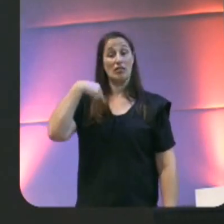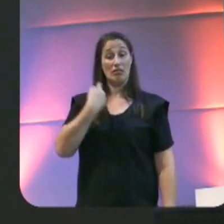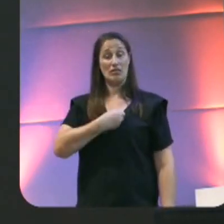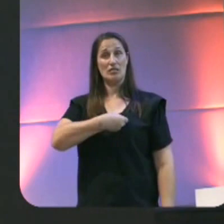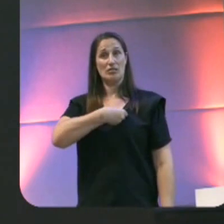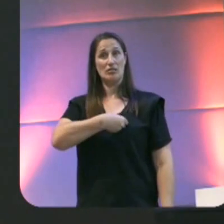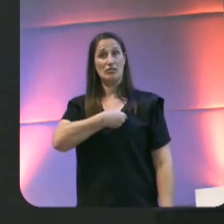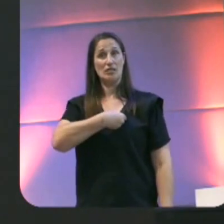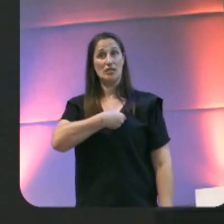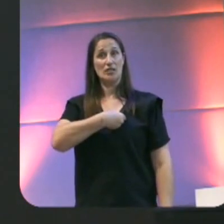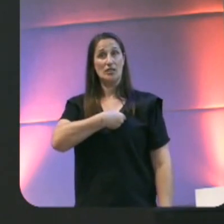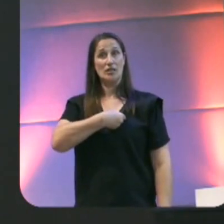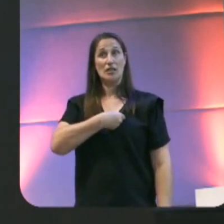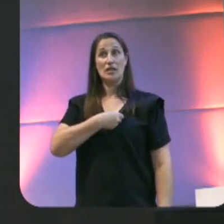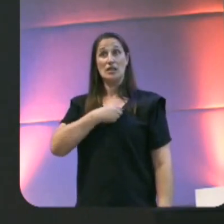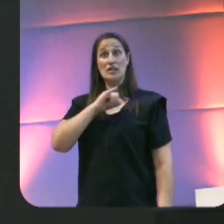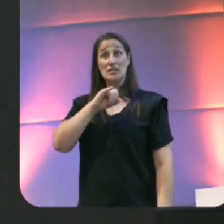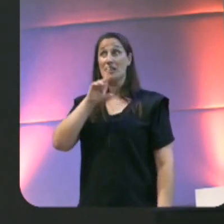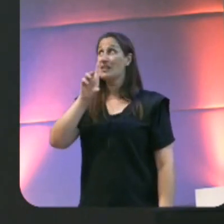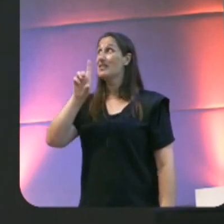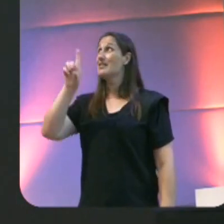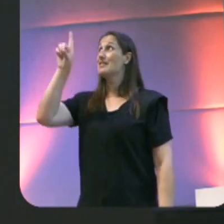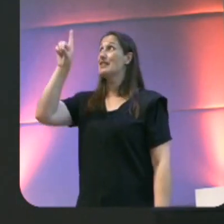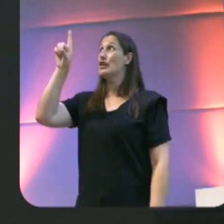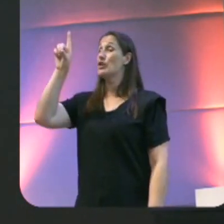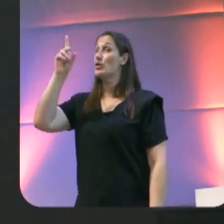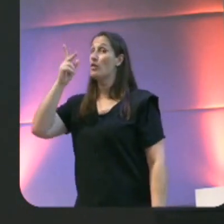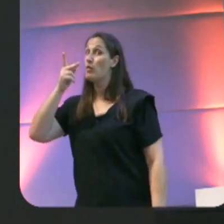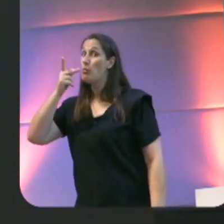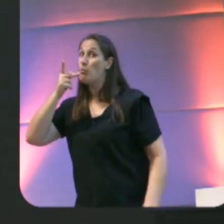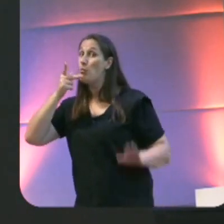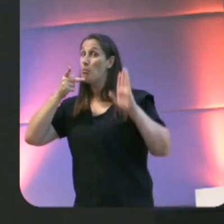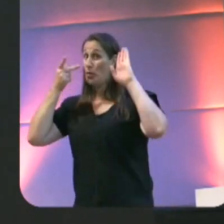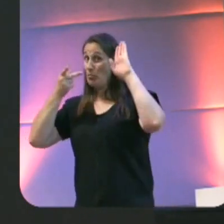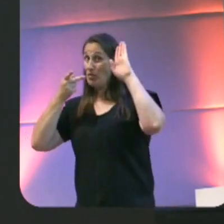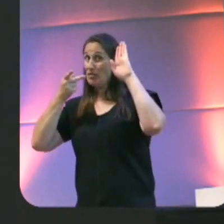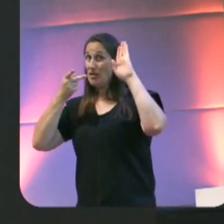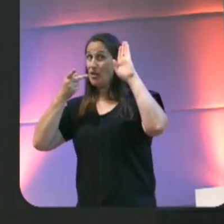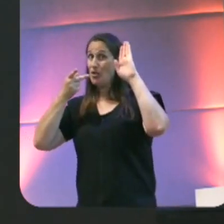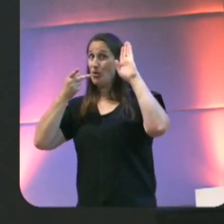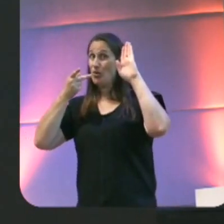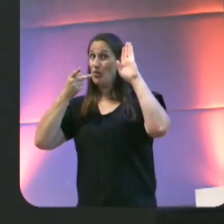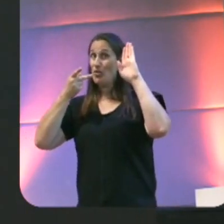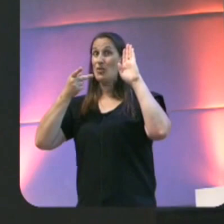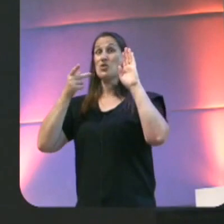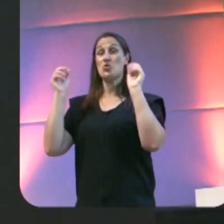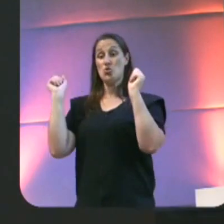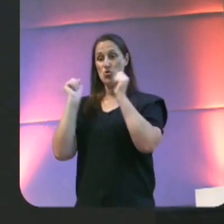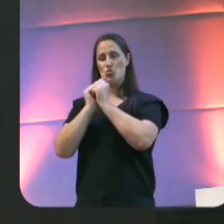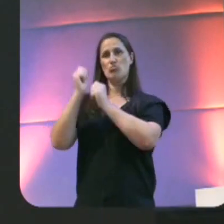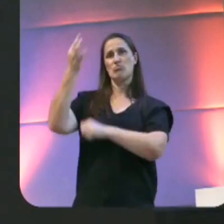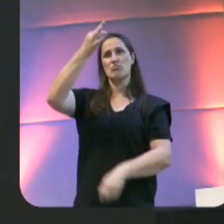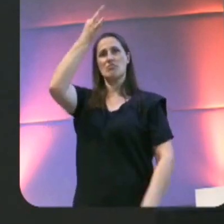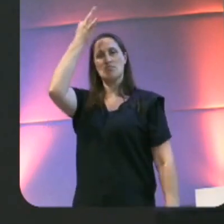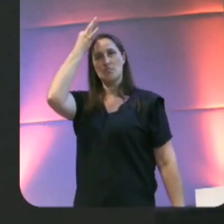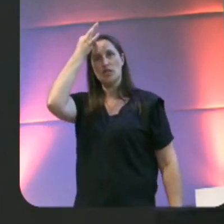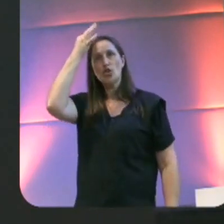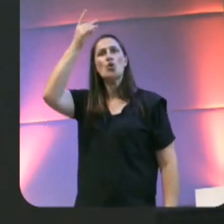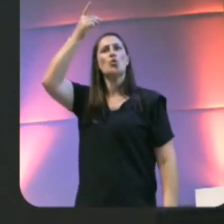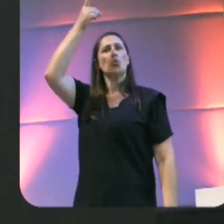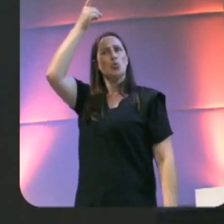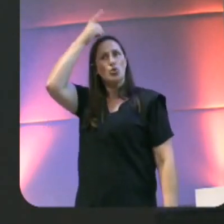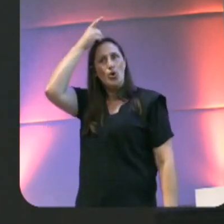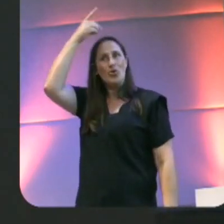Senhor nos prometeu que não nos deixaria órfãos, se Ele nos prometeu que nos daria os dons do Seu